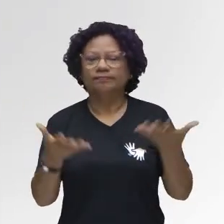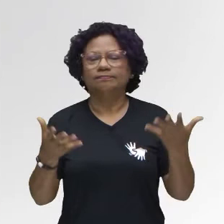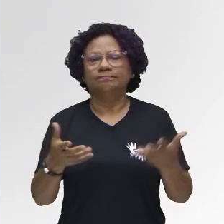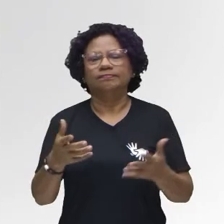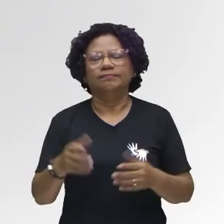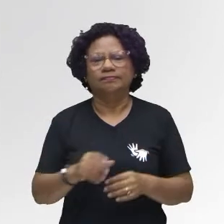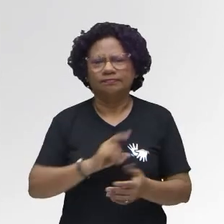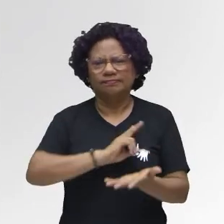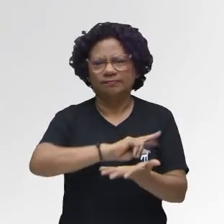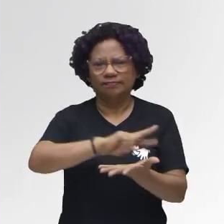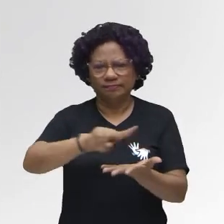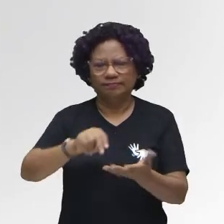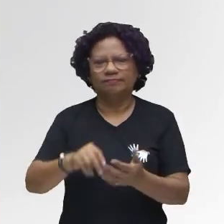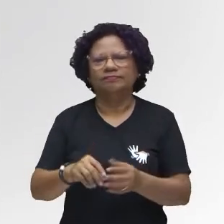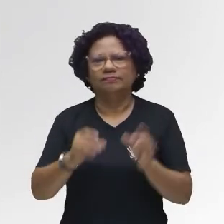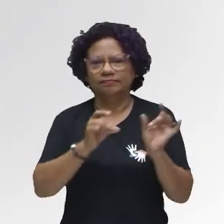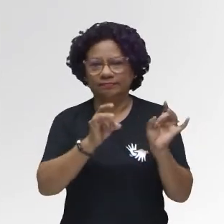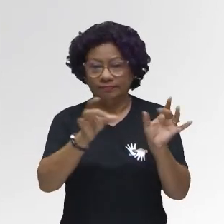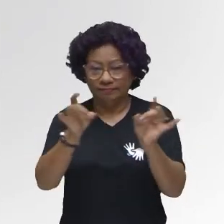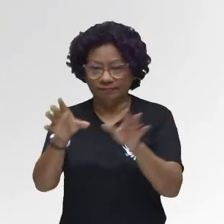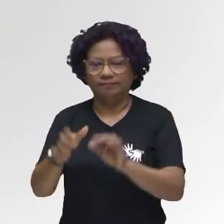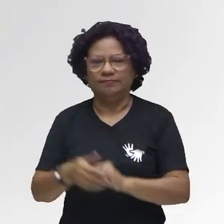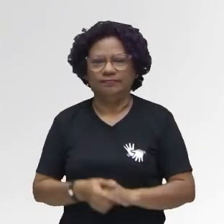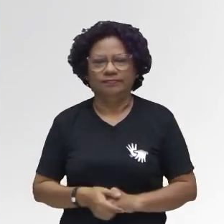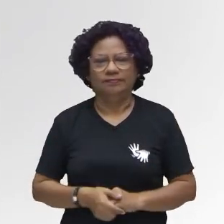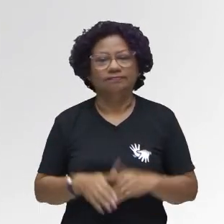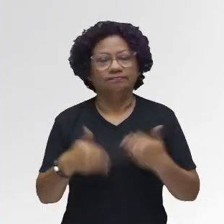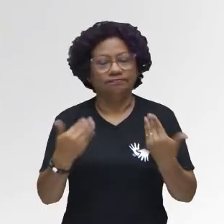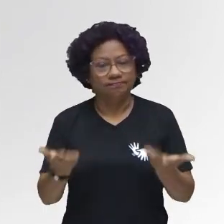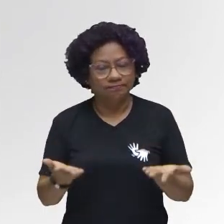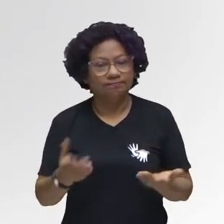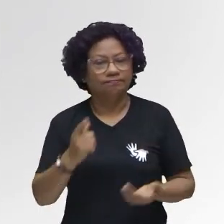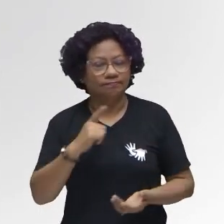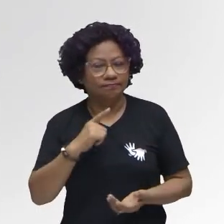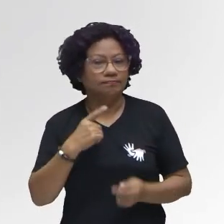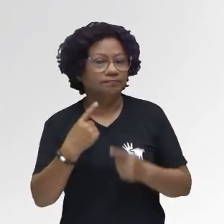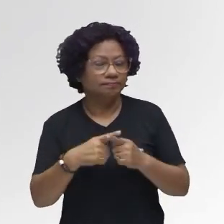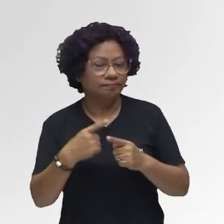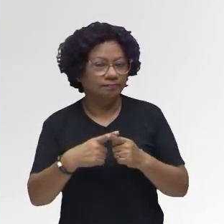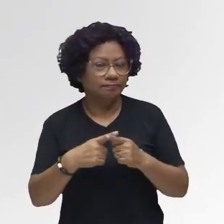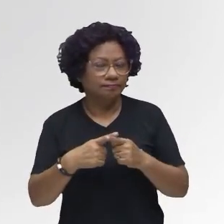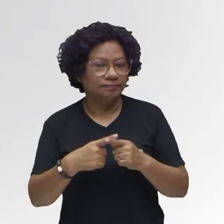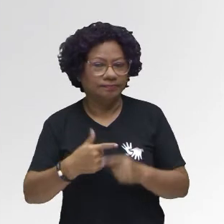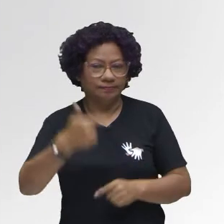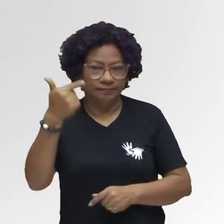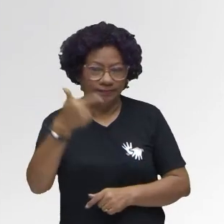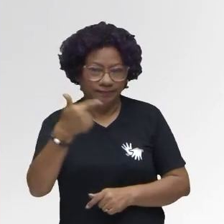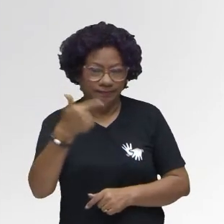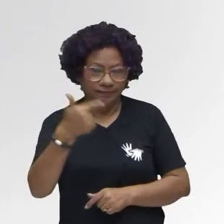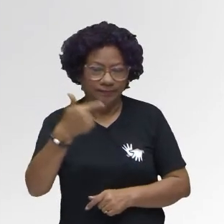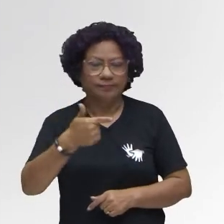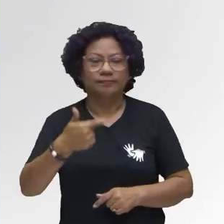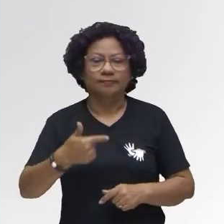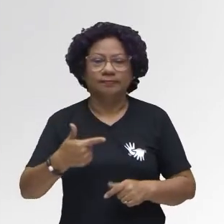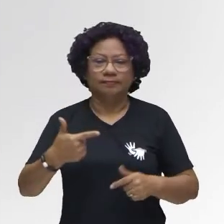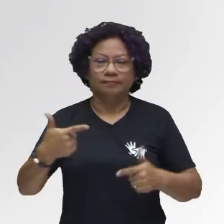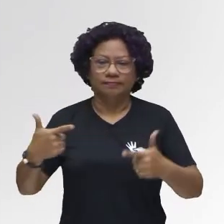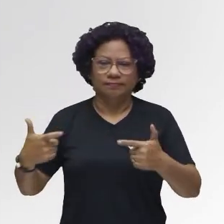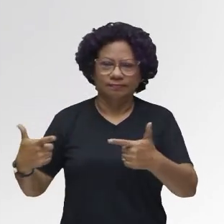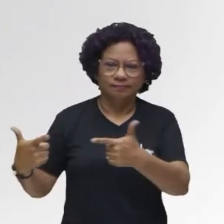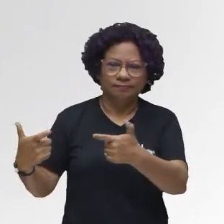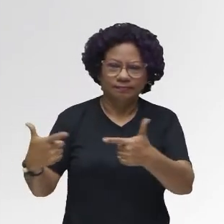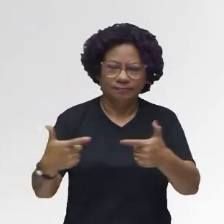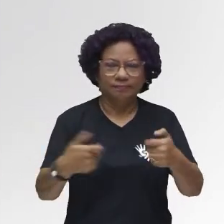consumo. Isso tudo vai ocorrer, como eu falei, por causa da Segunda Guerra Mundial. A Segunda Guerra Mundial aconteceu